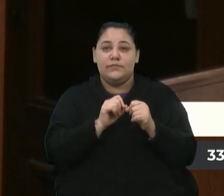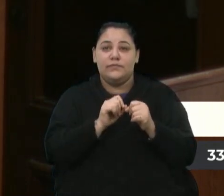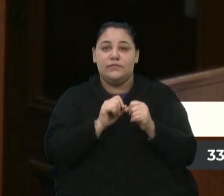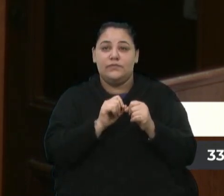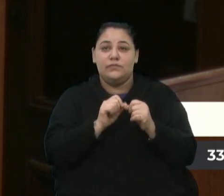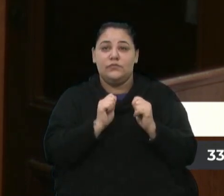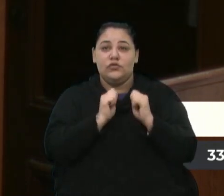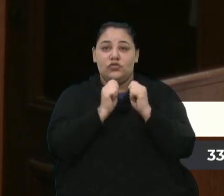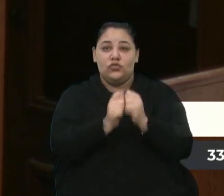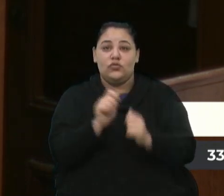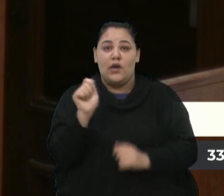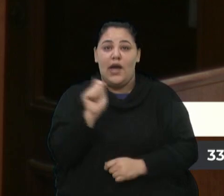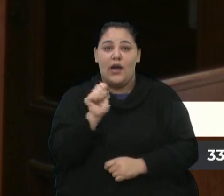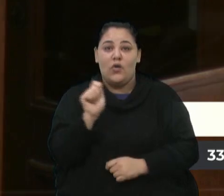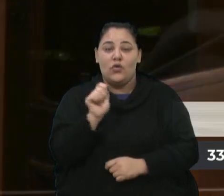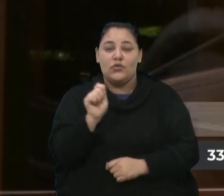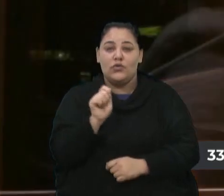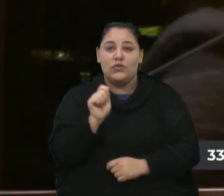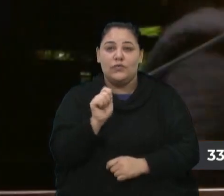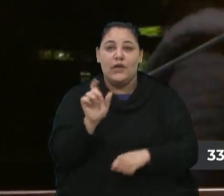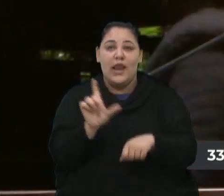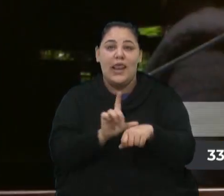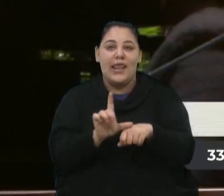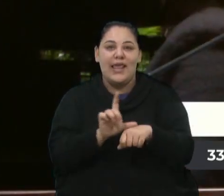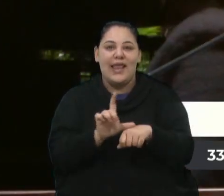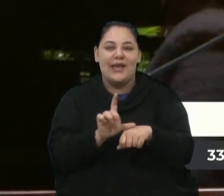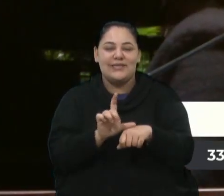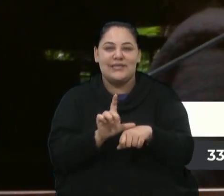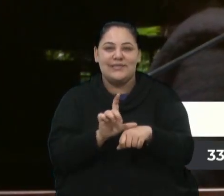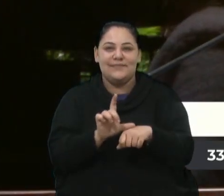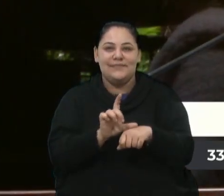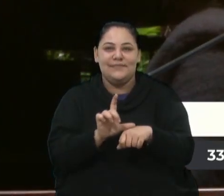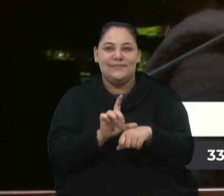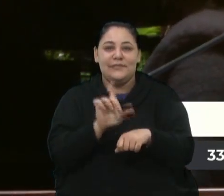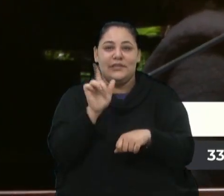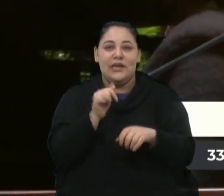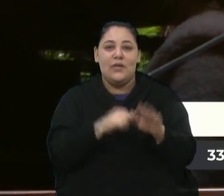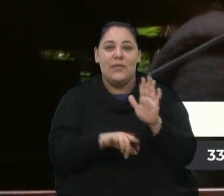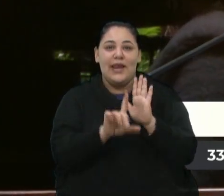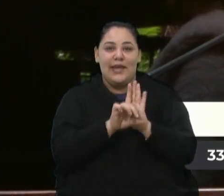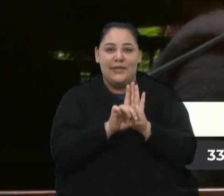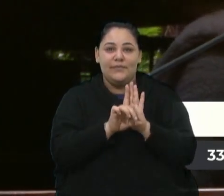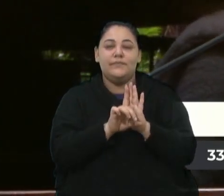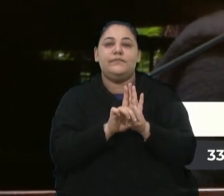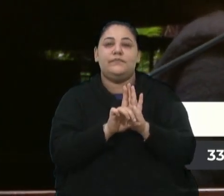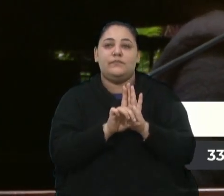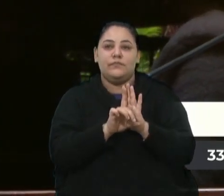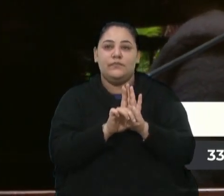do Agosto Lilás. Agosto Lilás, que é uma legislação...